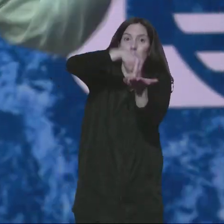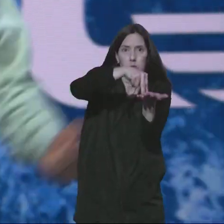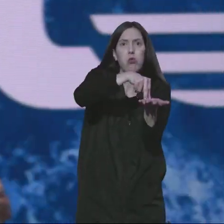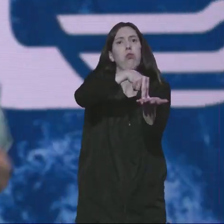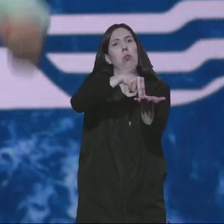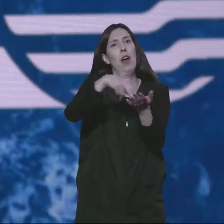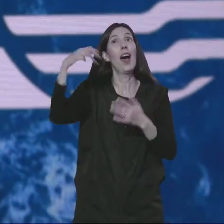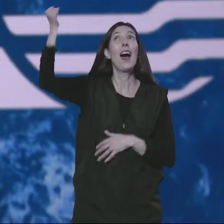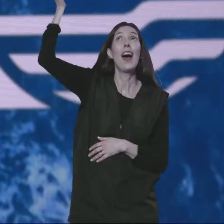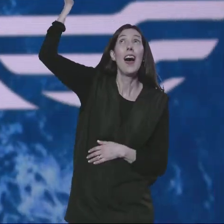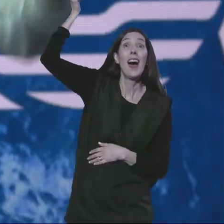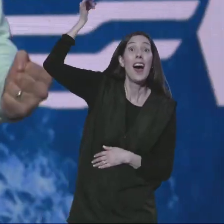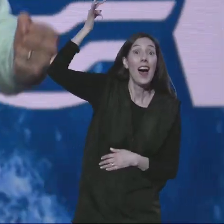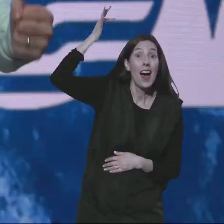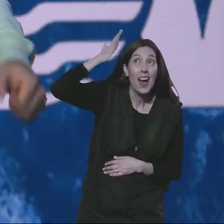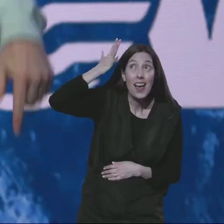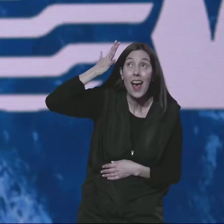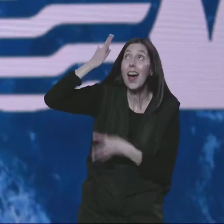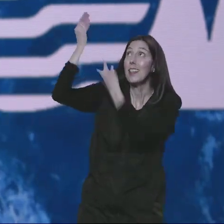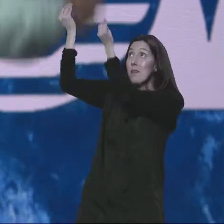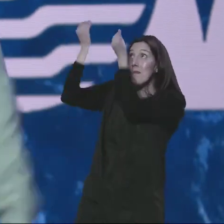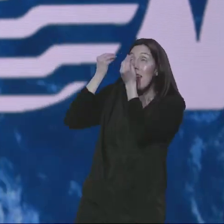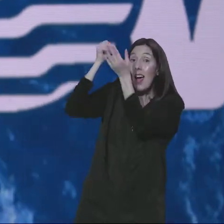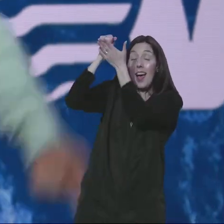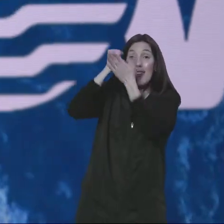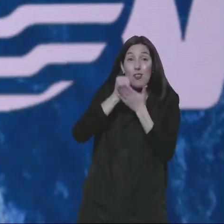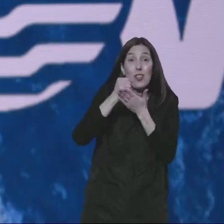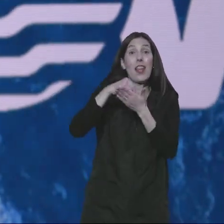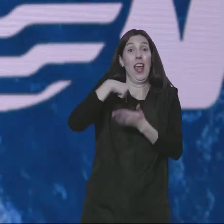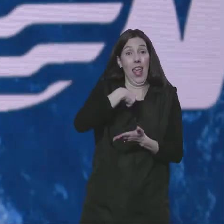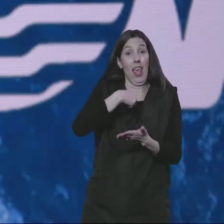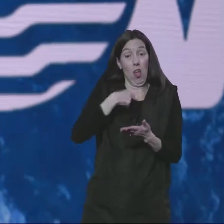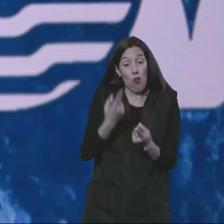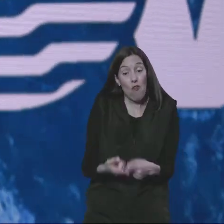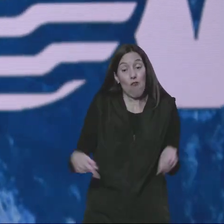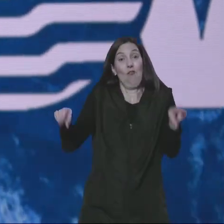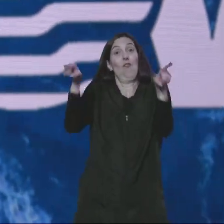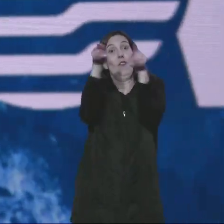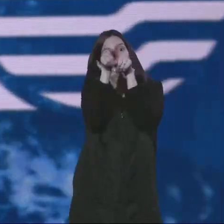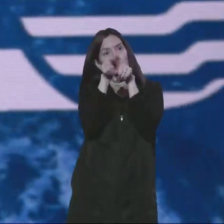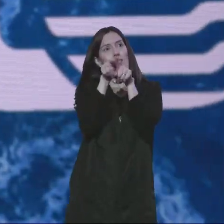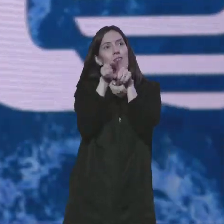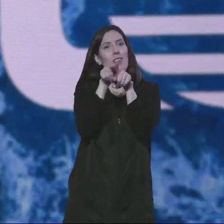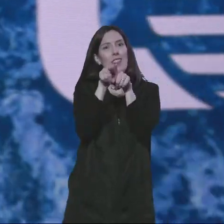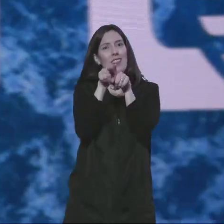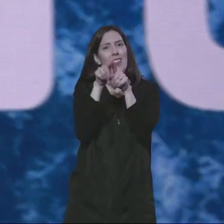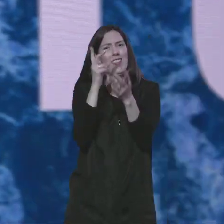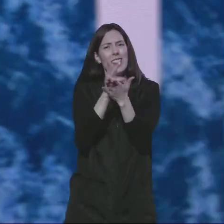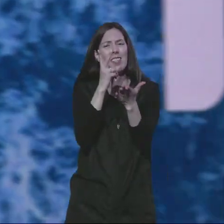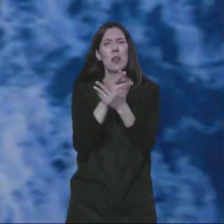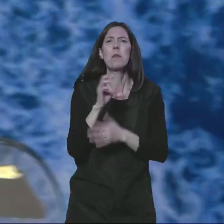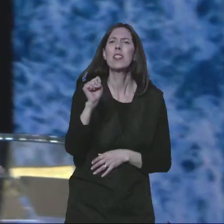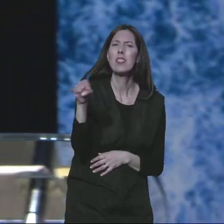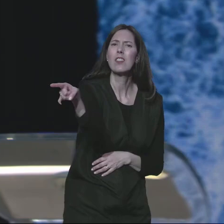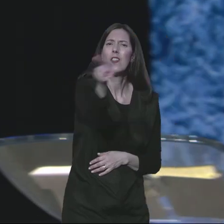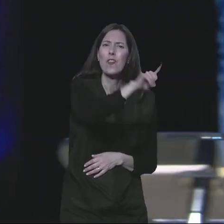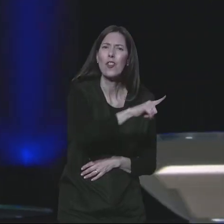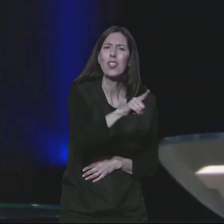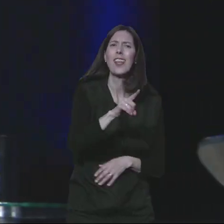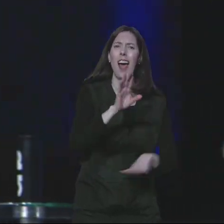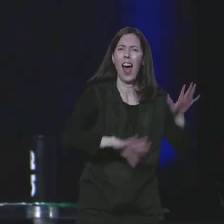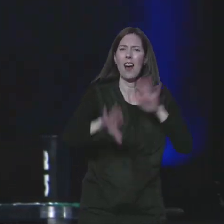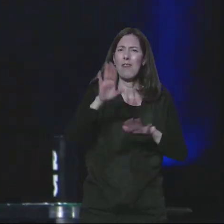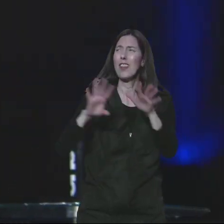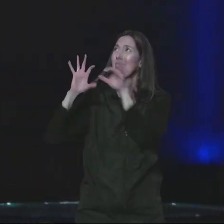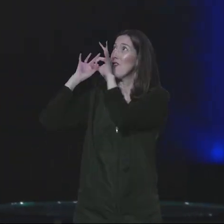favor imerecido, ela é o meu motivador para quando eu caio, eu levantar. Por isso, se você estava bem com Deus e caiu e